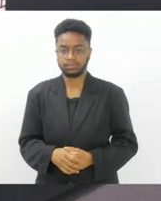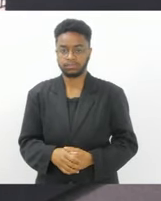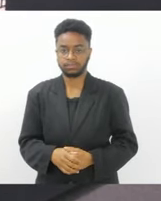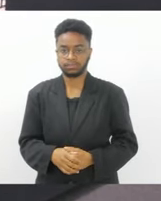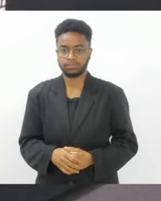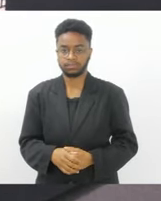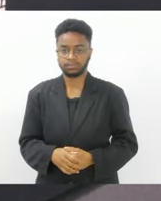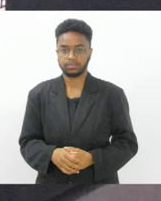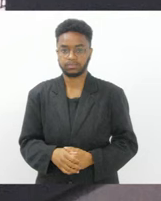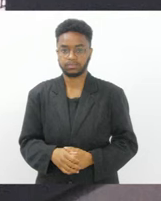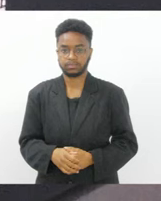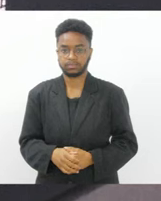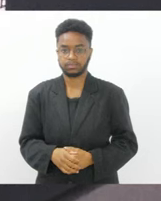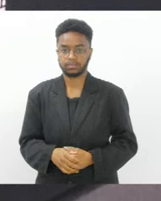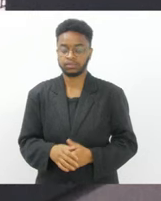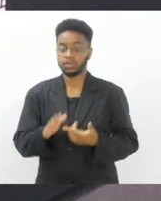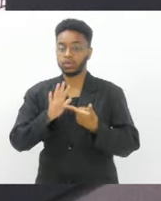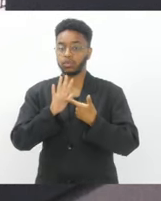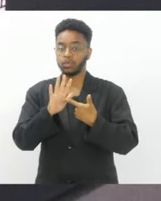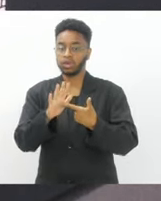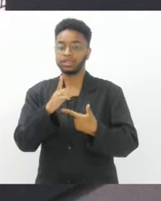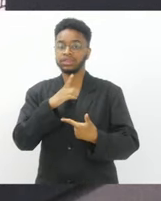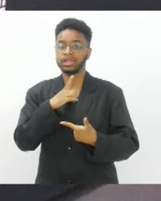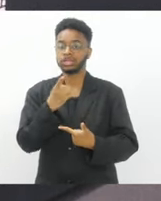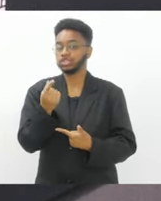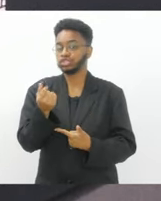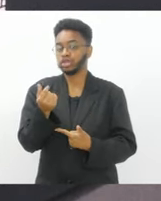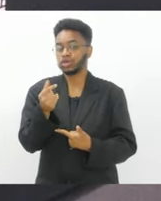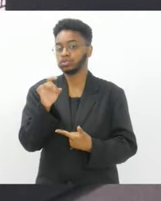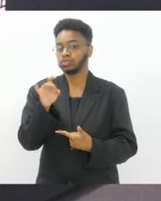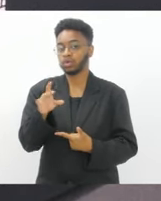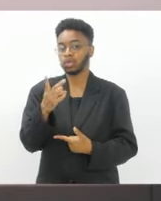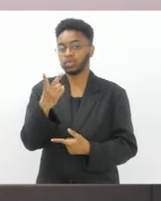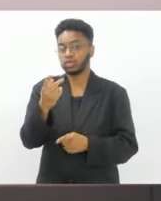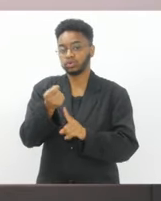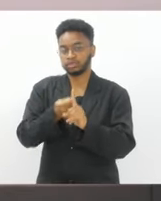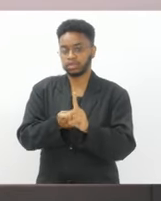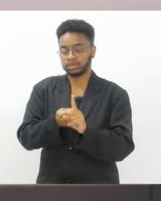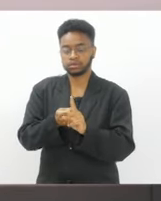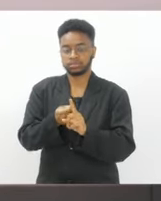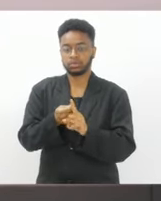coloca que só tem 2 meses de caixa para gerir o sistema.